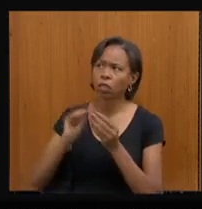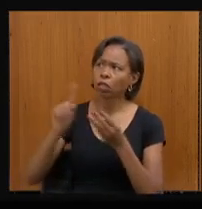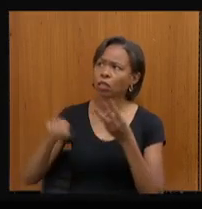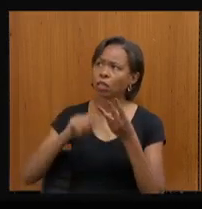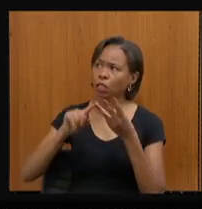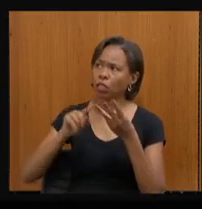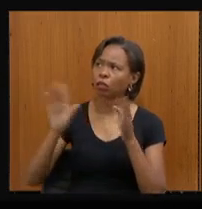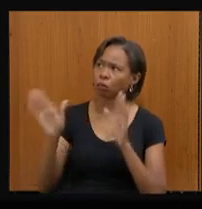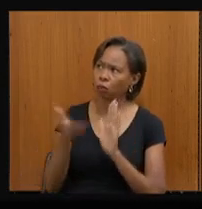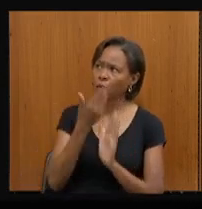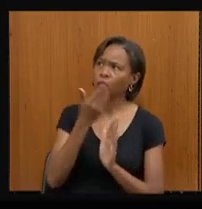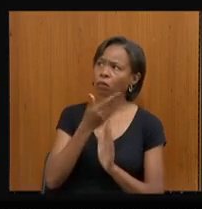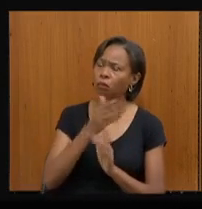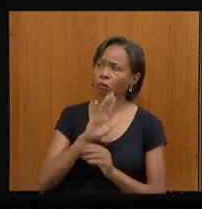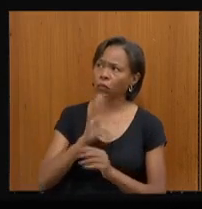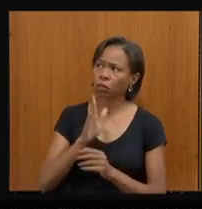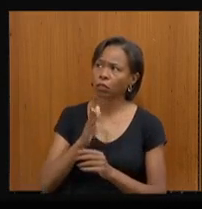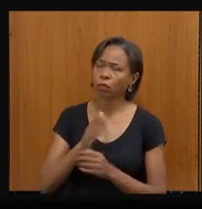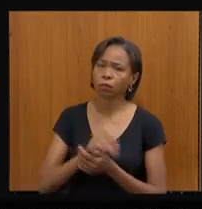terceiro